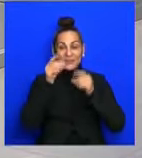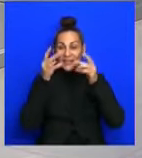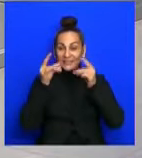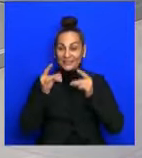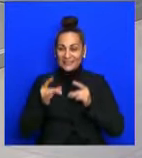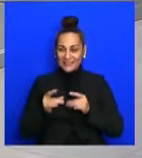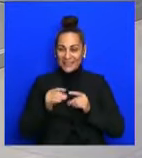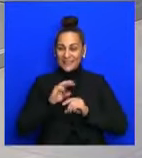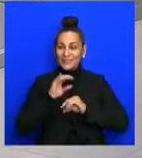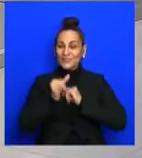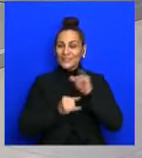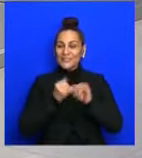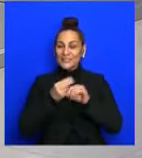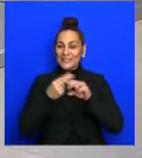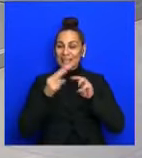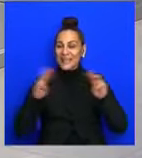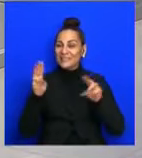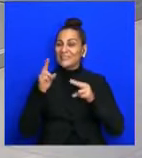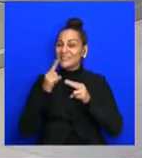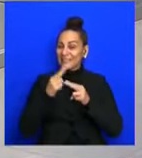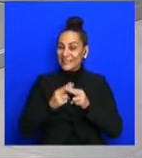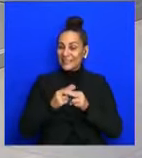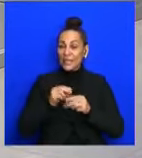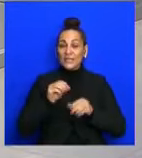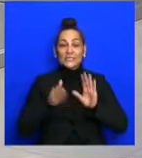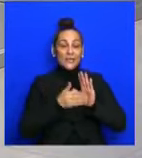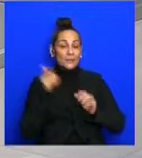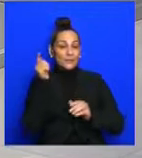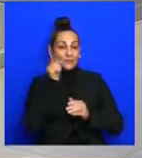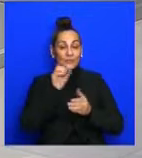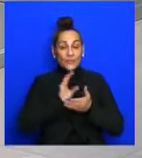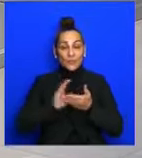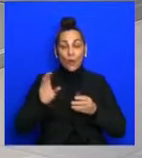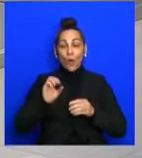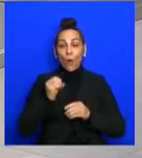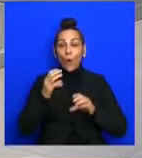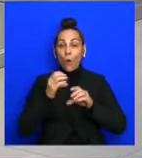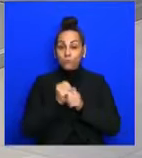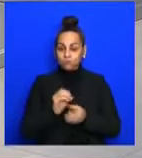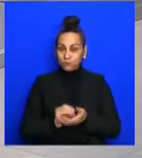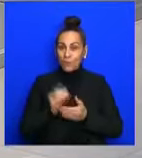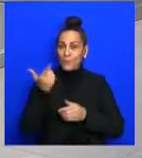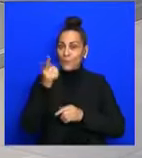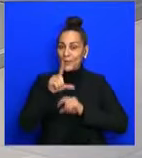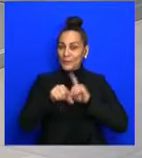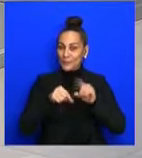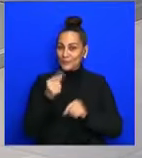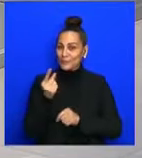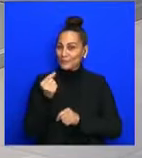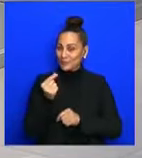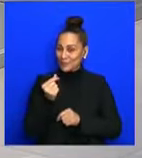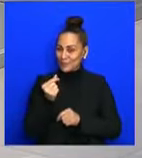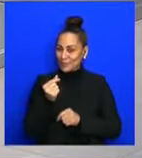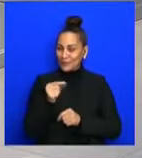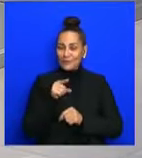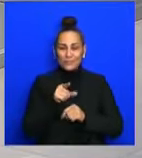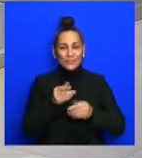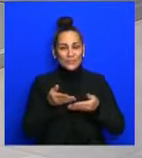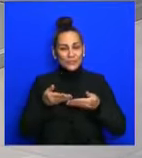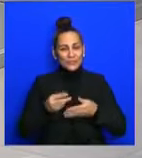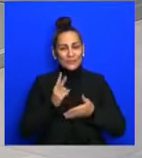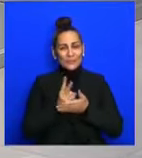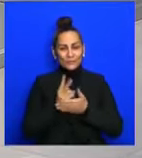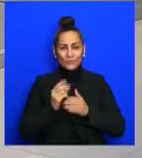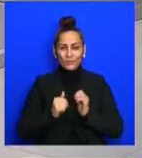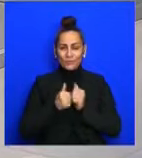da Caixa na internet se tivemos apostas vencedoras ou se o prêmio acumulou e vai ficar ainda maior para o próximo concurso. E você é nosso convidado